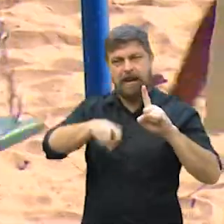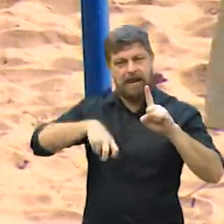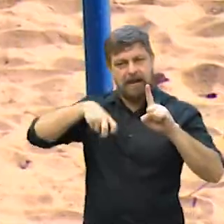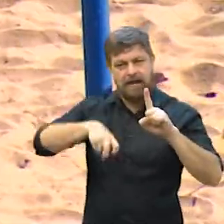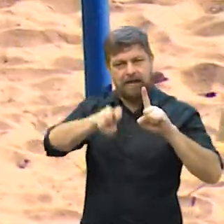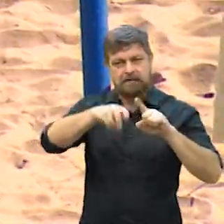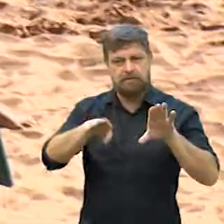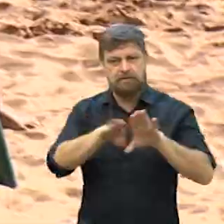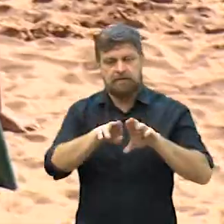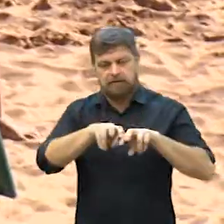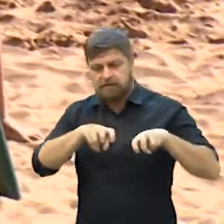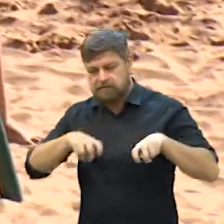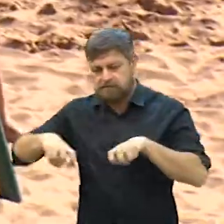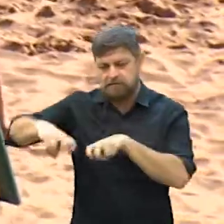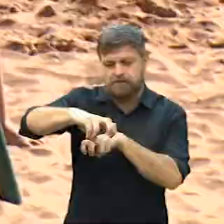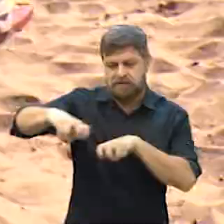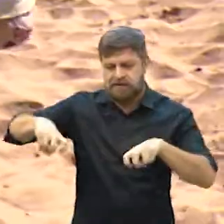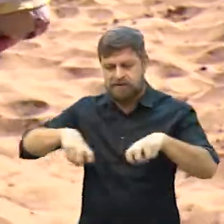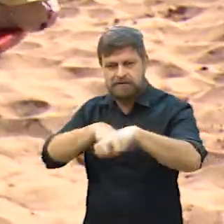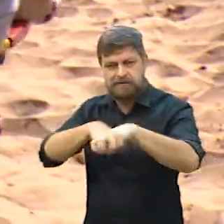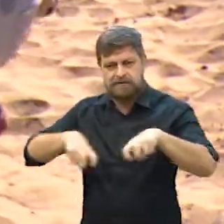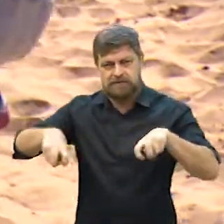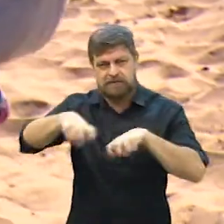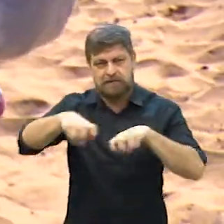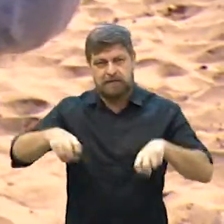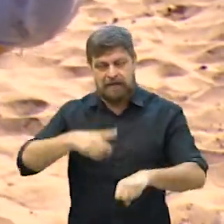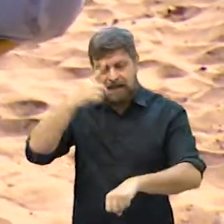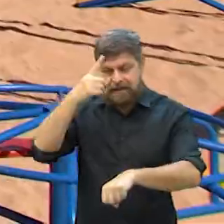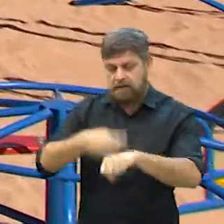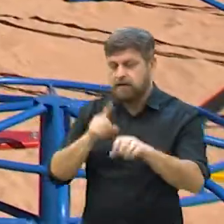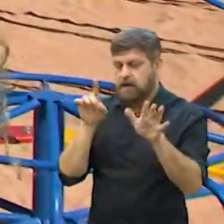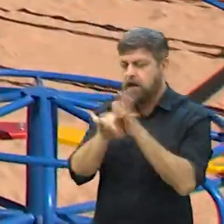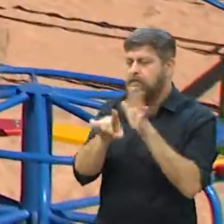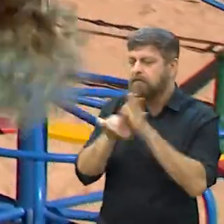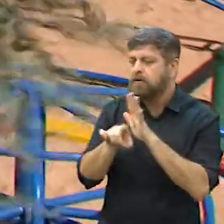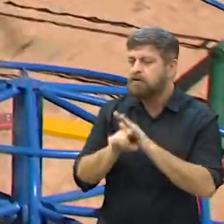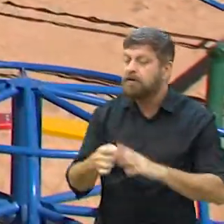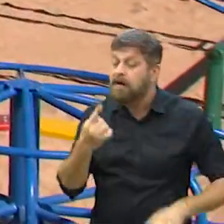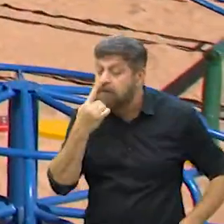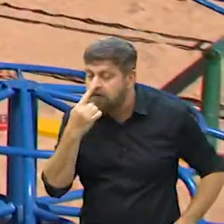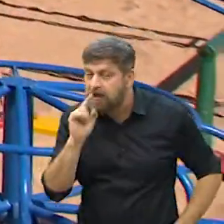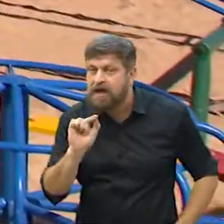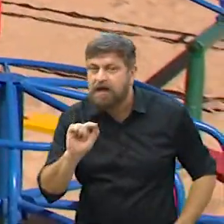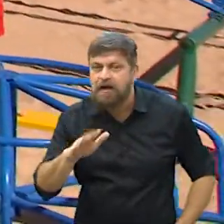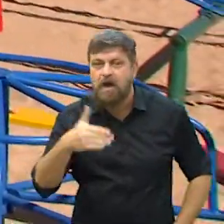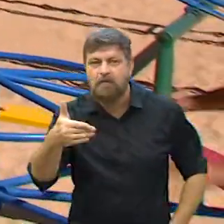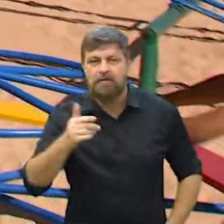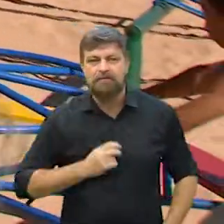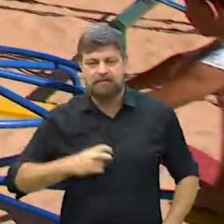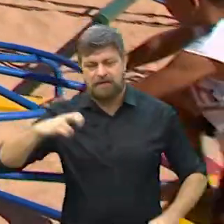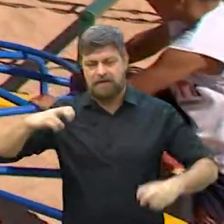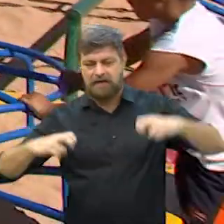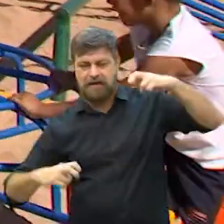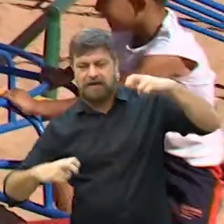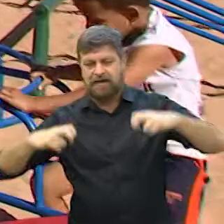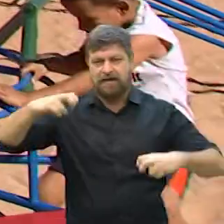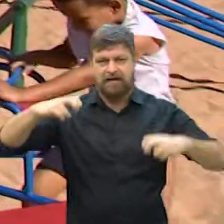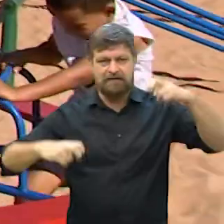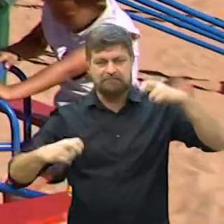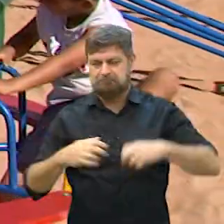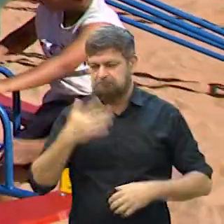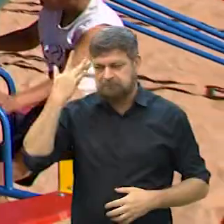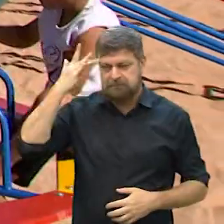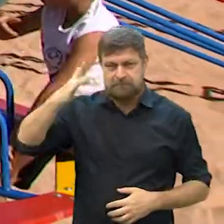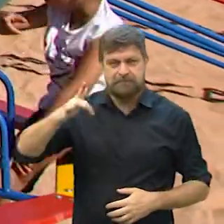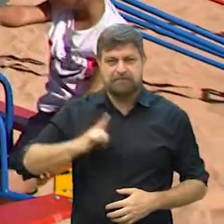no balanço na gangorra e no gira-gira na hora de perguntar qual preferido é